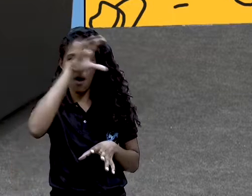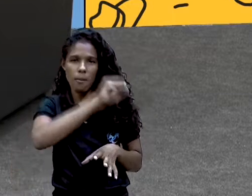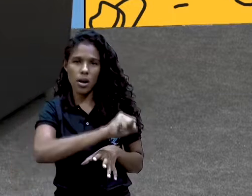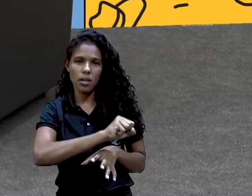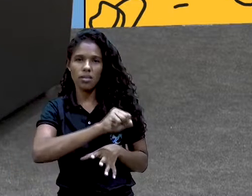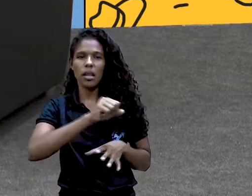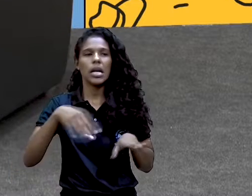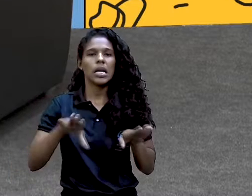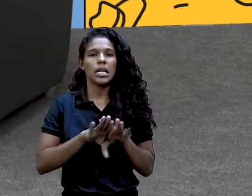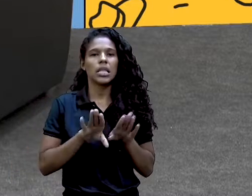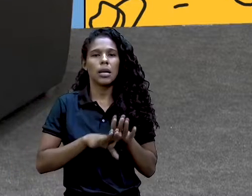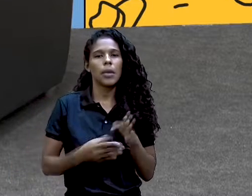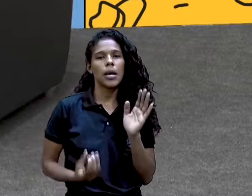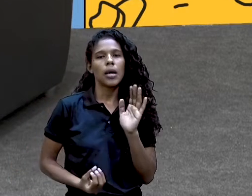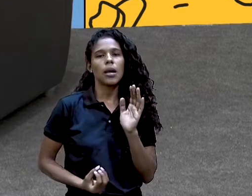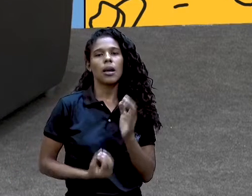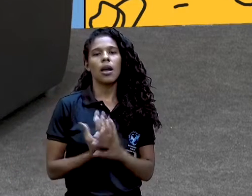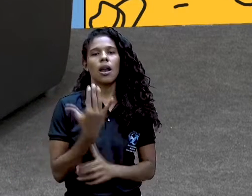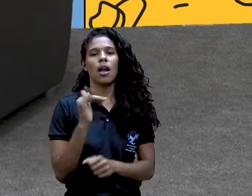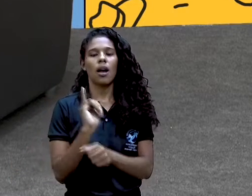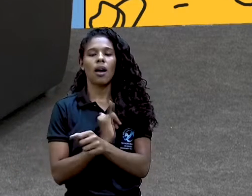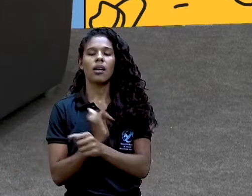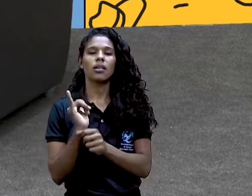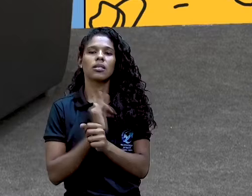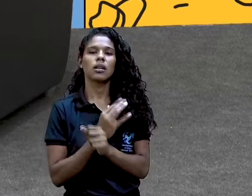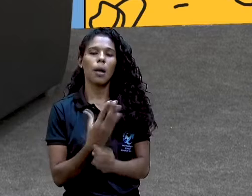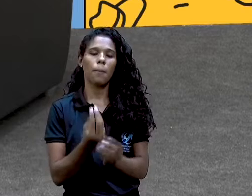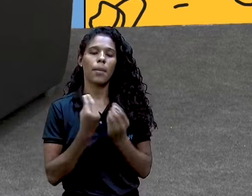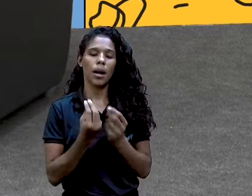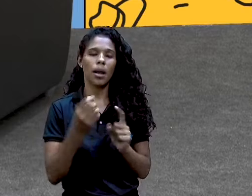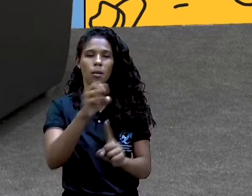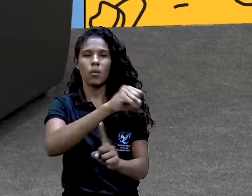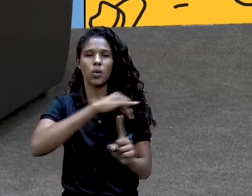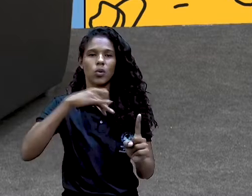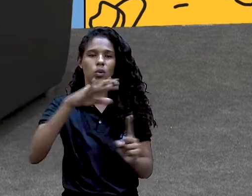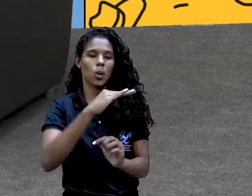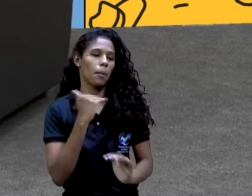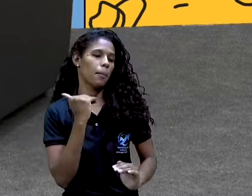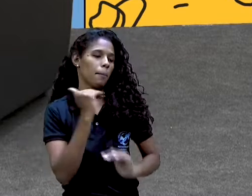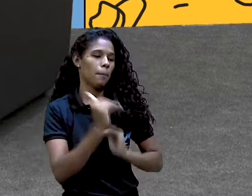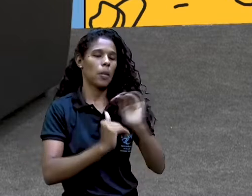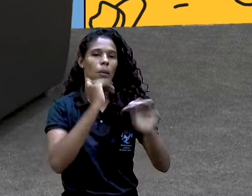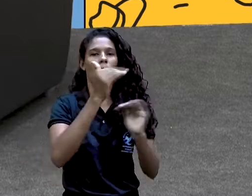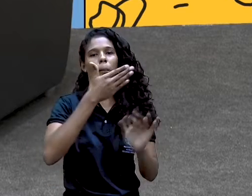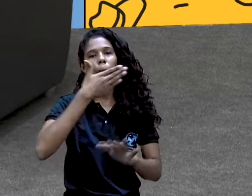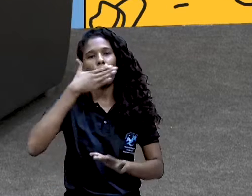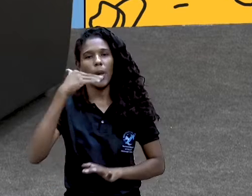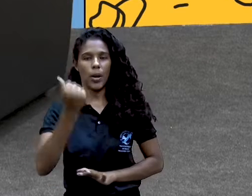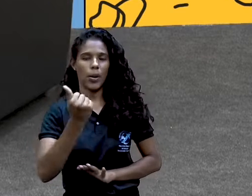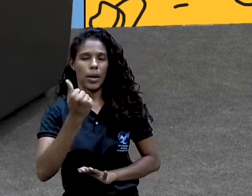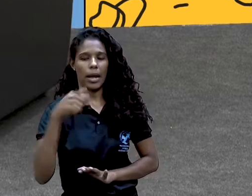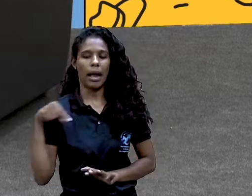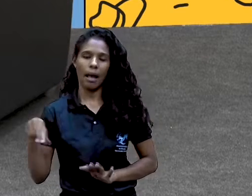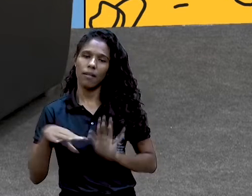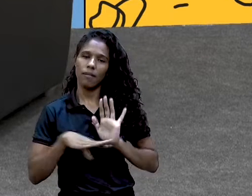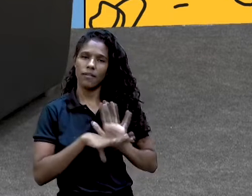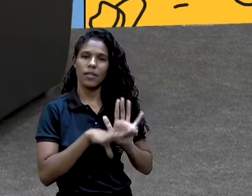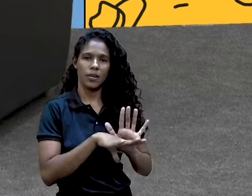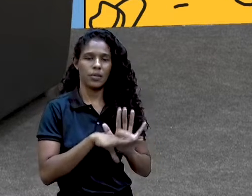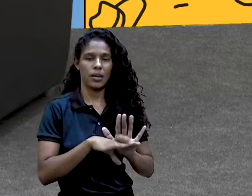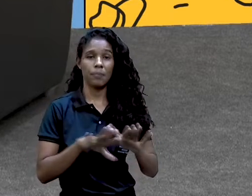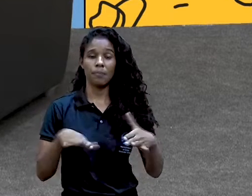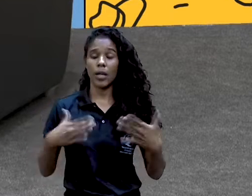gente reforçar o empreendedorismo na educação infantil, na infância de modo geral, para que esse adulto, quando crescer, ele